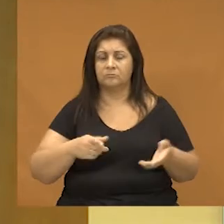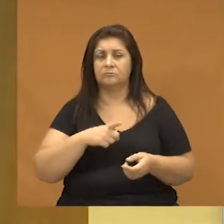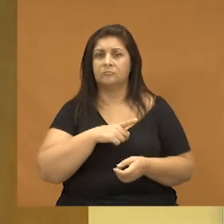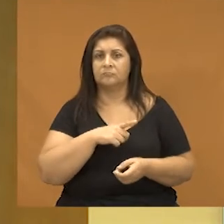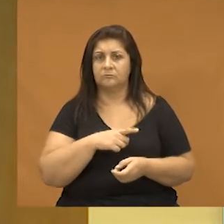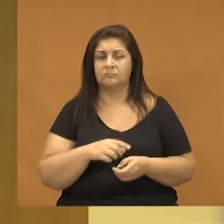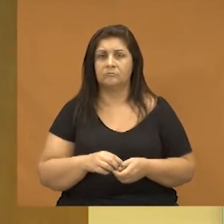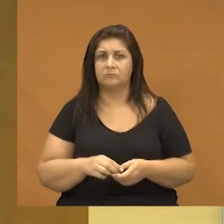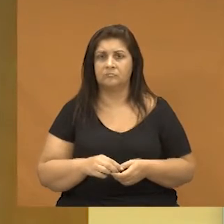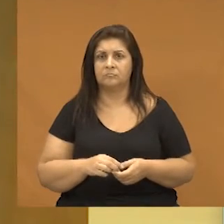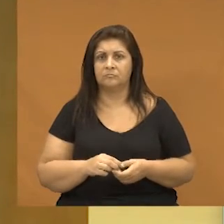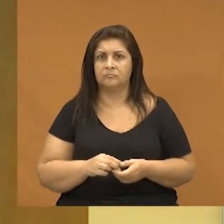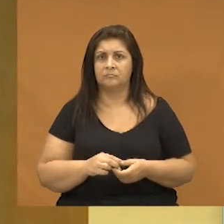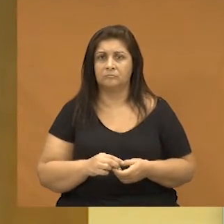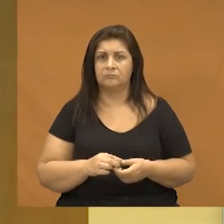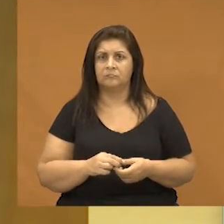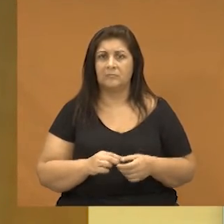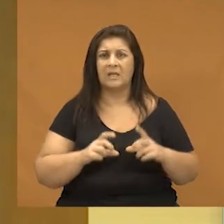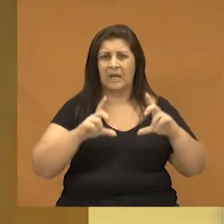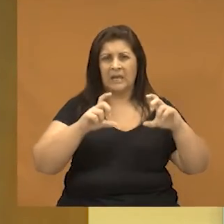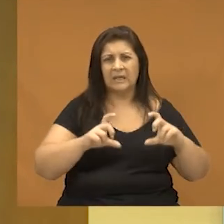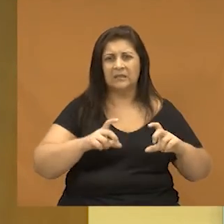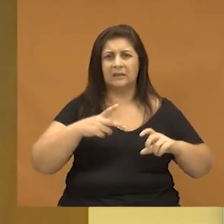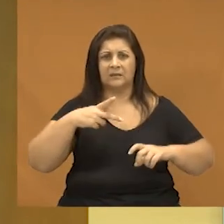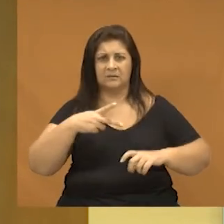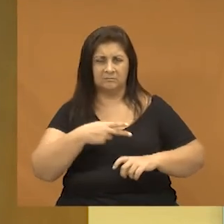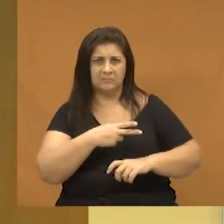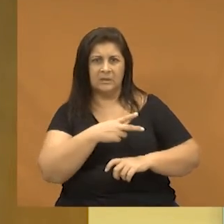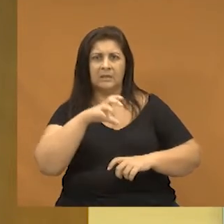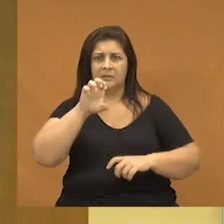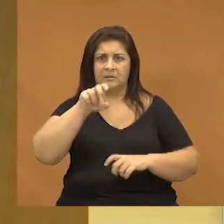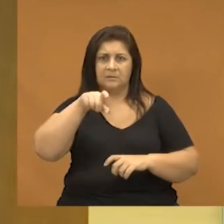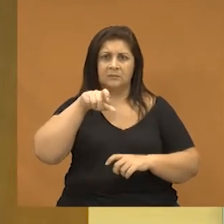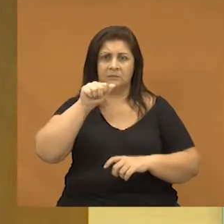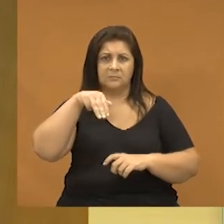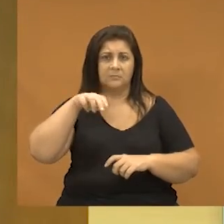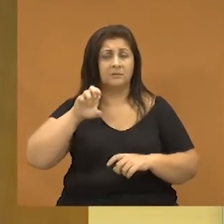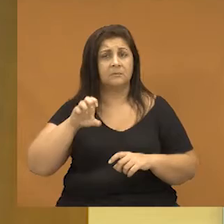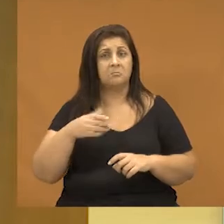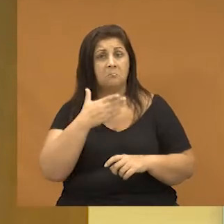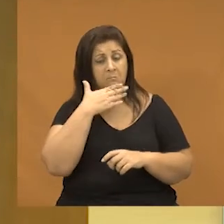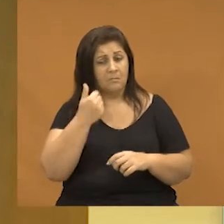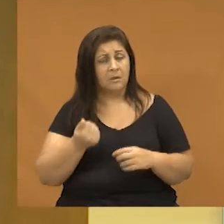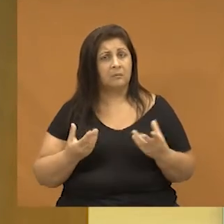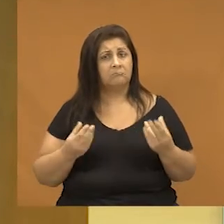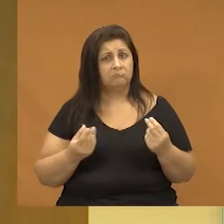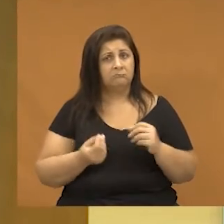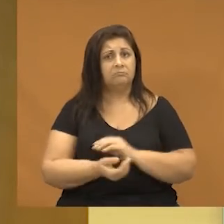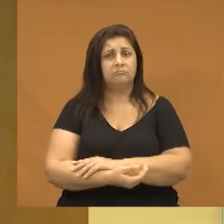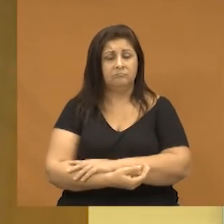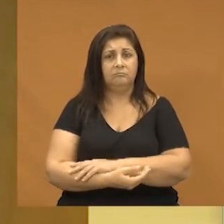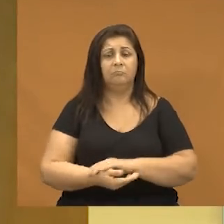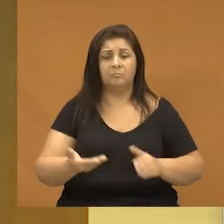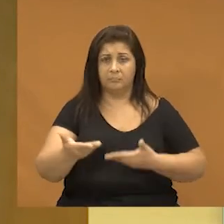os setores que fazem esses exames dentro. Então, foi um avanço muito grande para atendimento